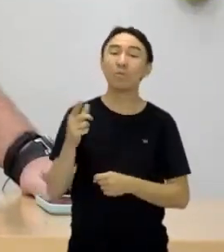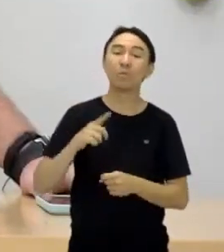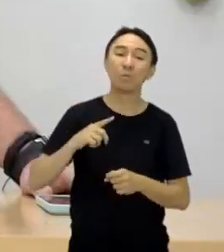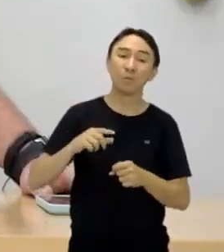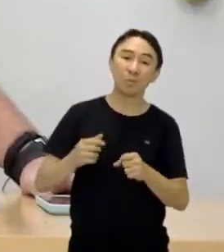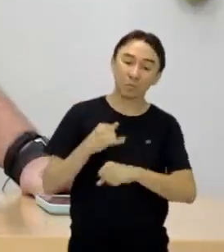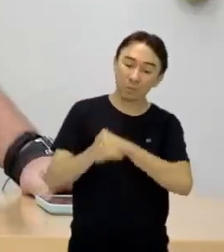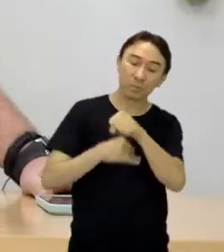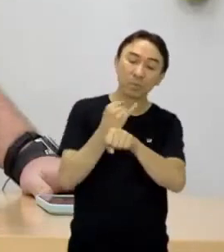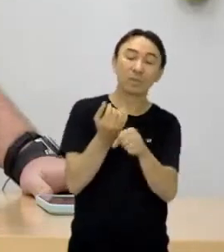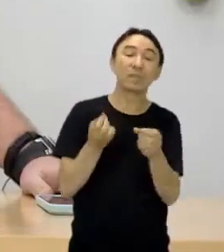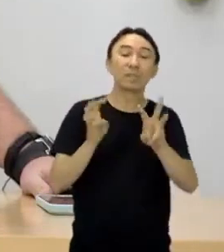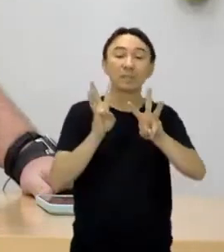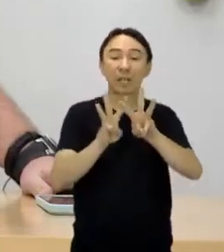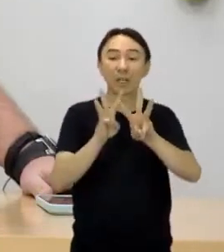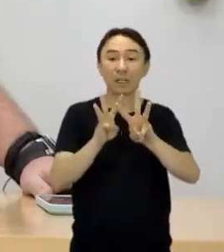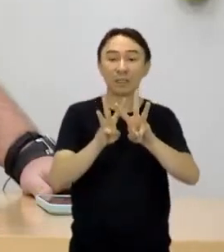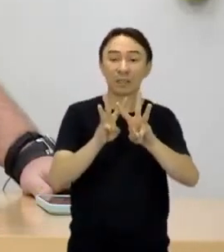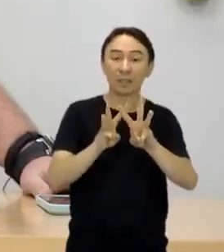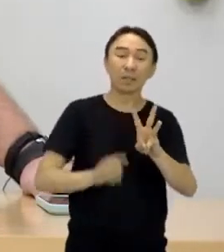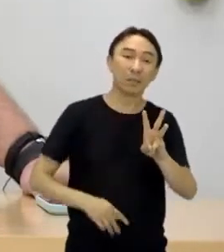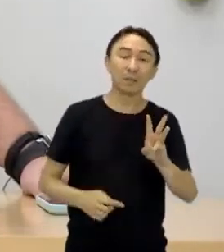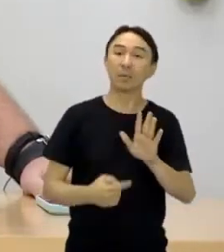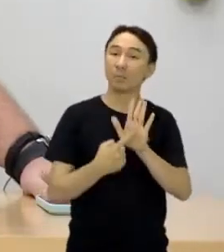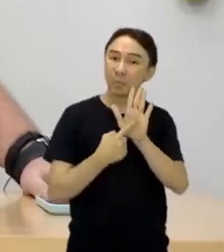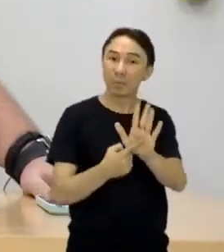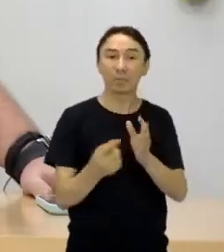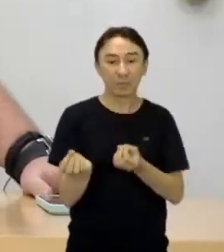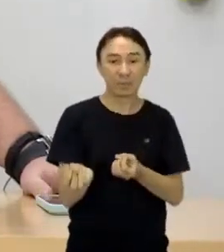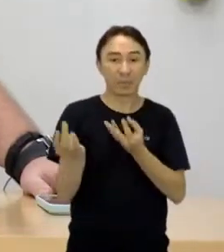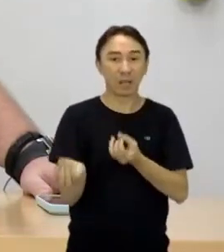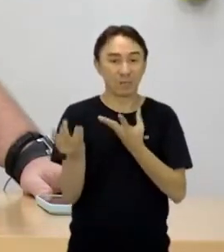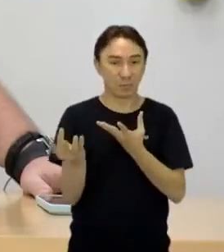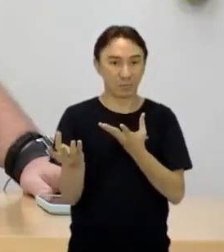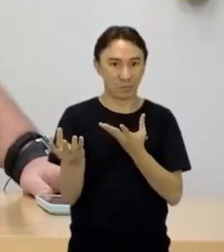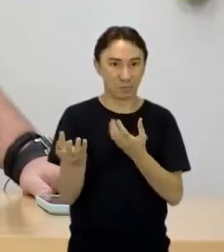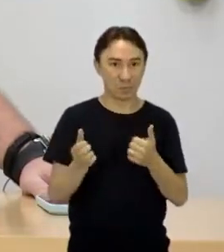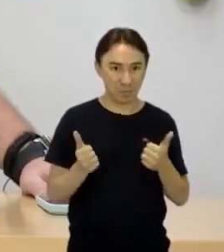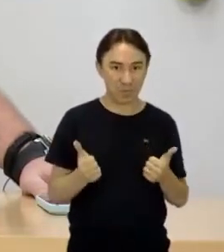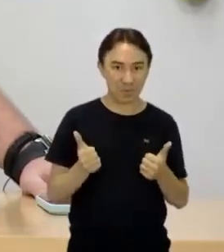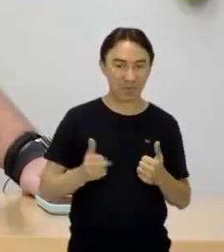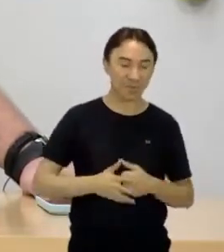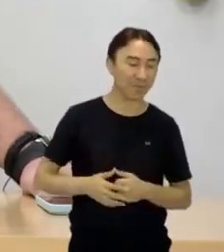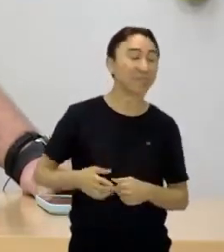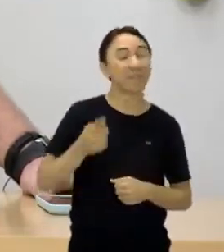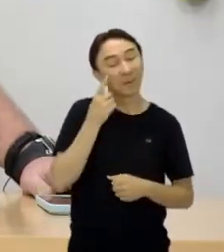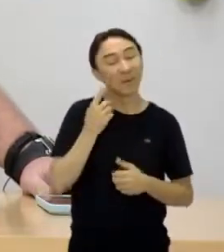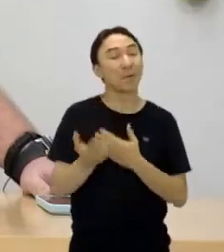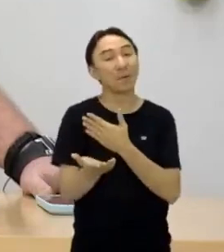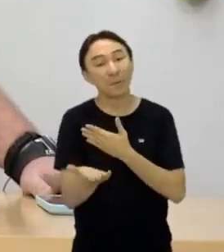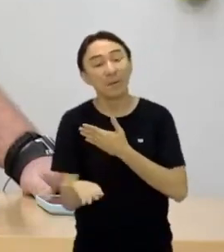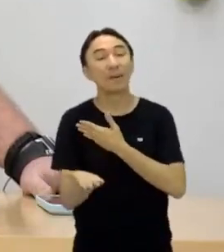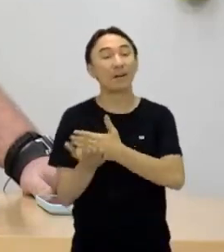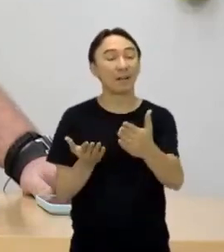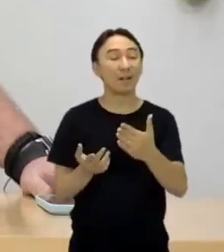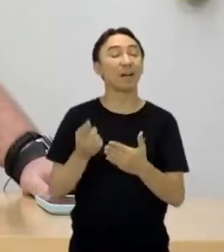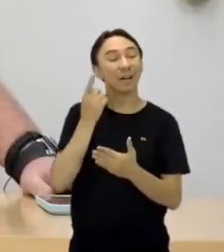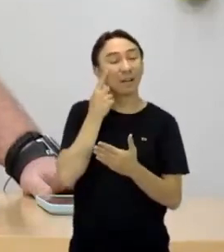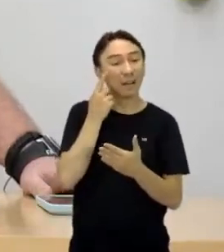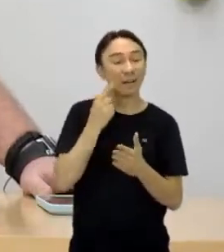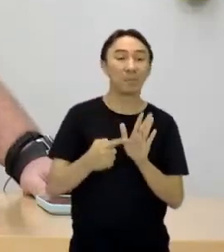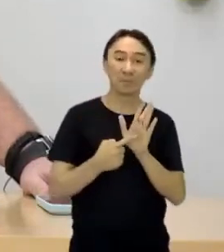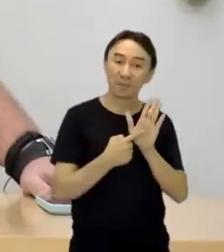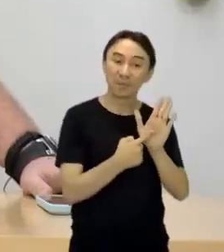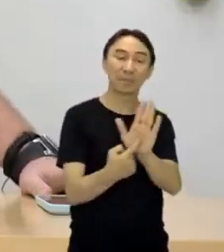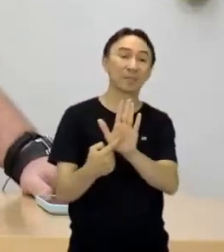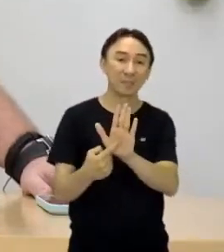né, que tem as estimativas desses números aí, tá certo? E a gente vai começar aí mostrando, né, sobre a população,